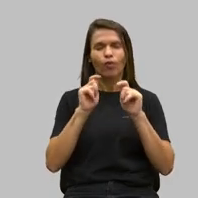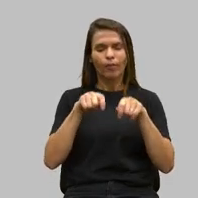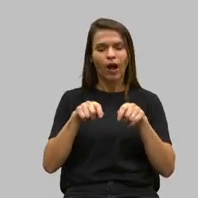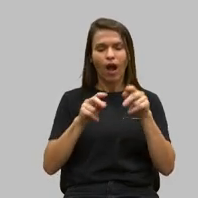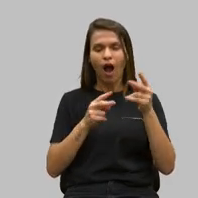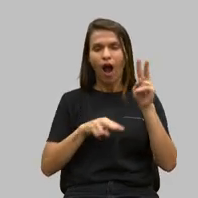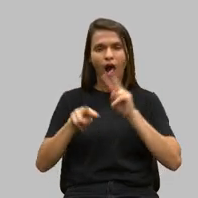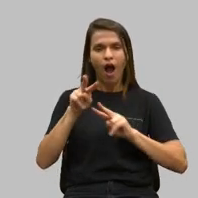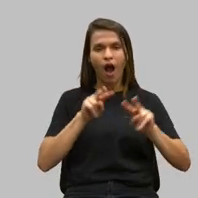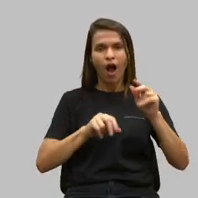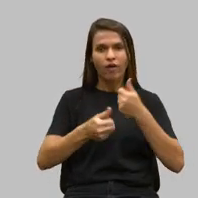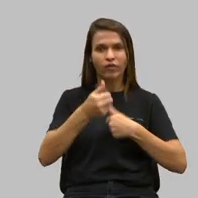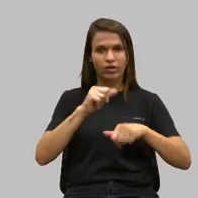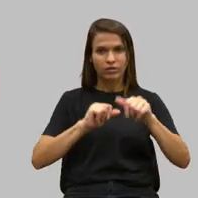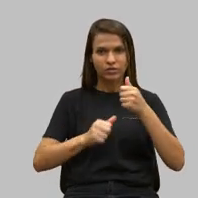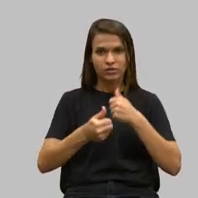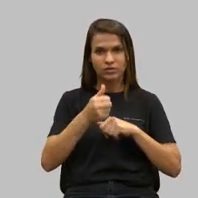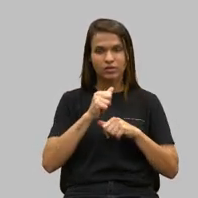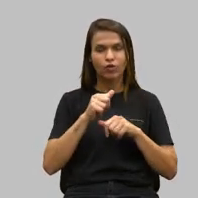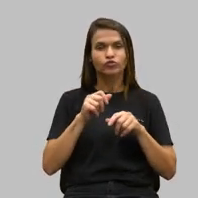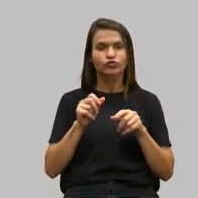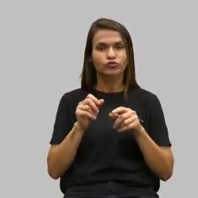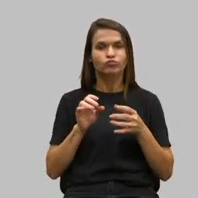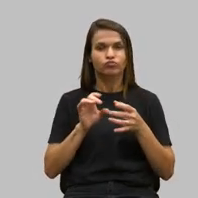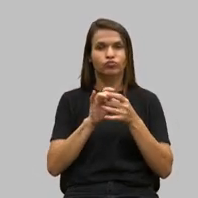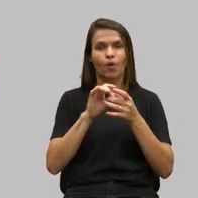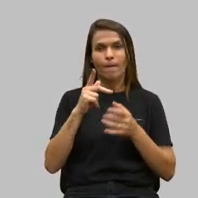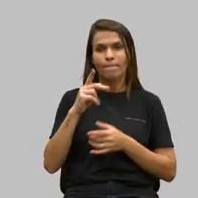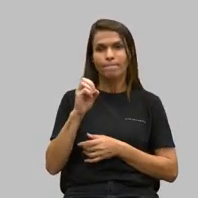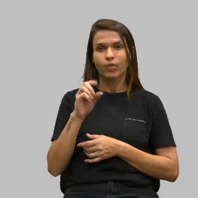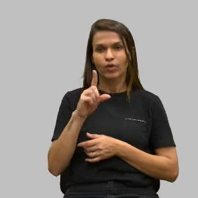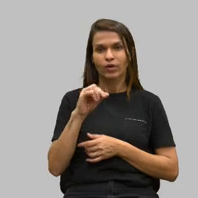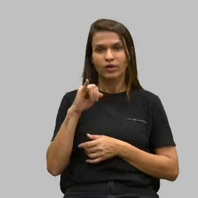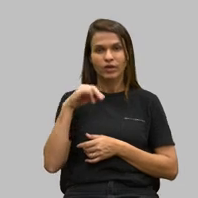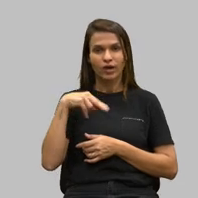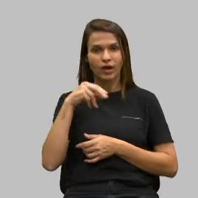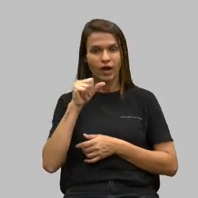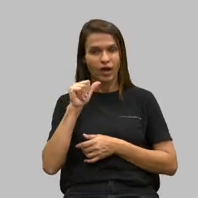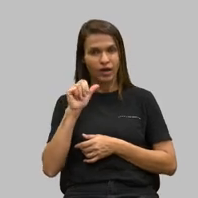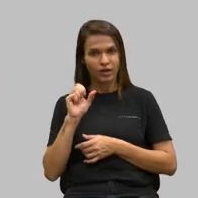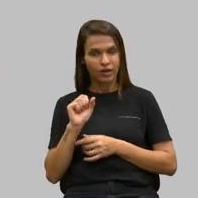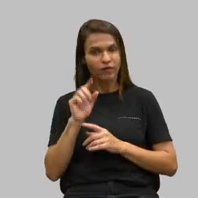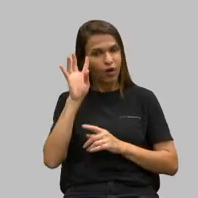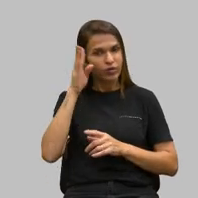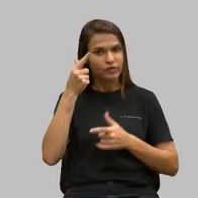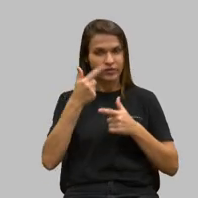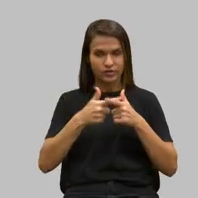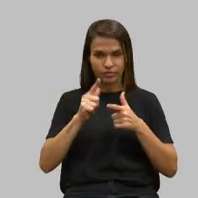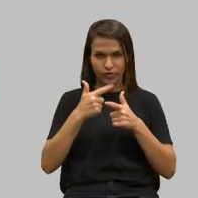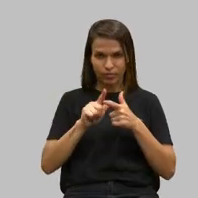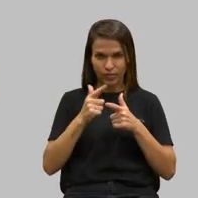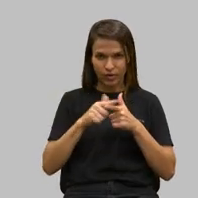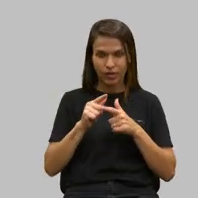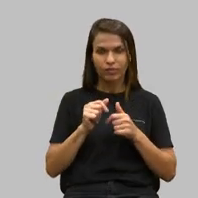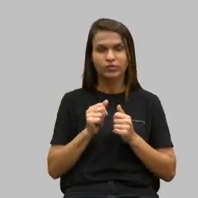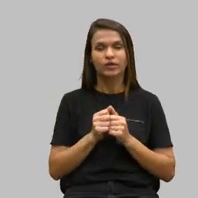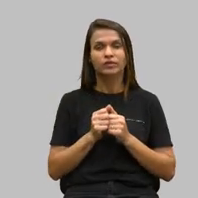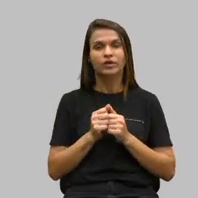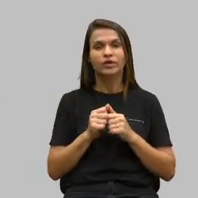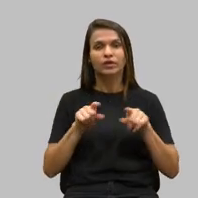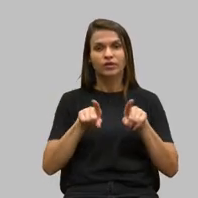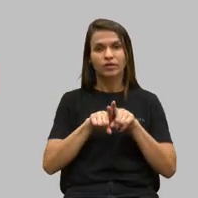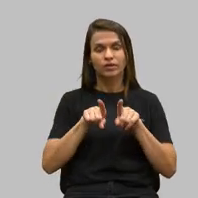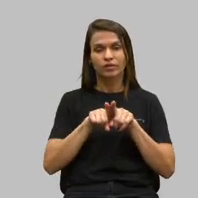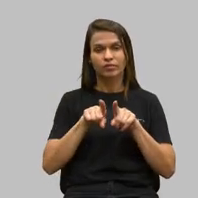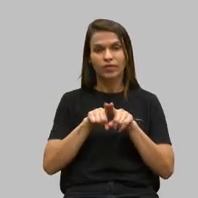mérito da Poliana, nossa adjunta, que pegou esse boi pelo chifre aí e foi resolver esse problema, e nós estamos agora também fazendo o